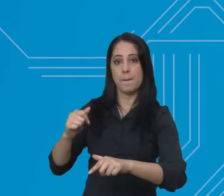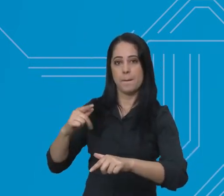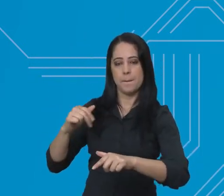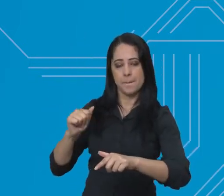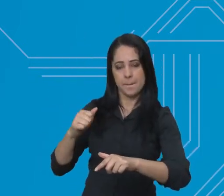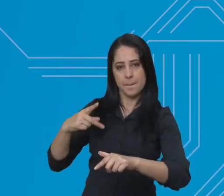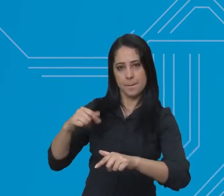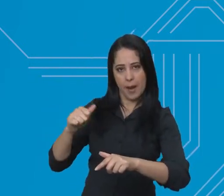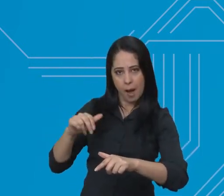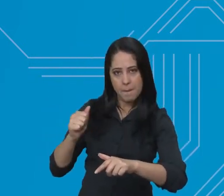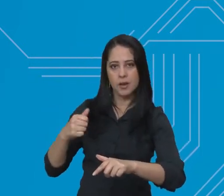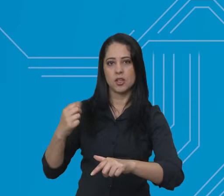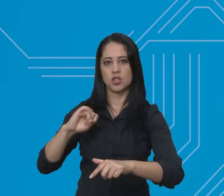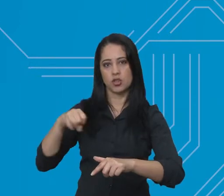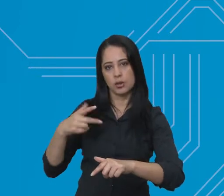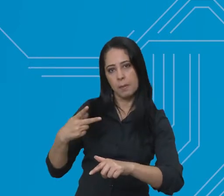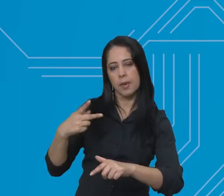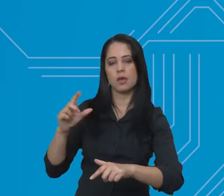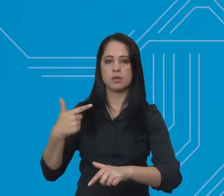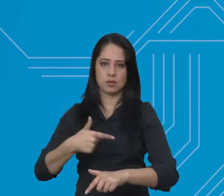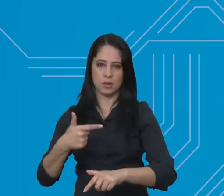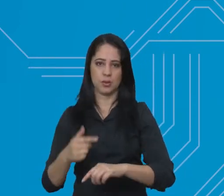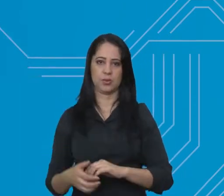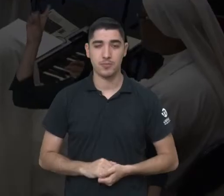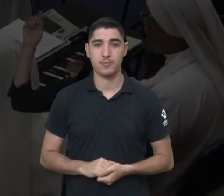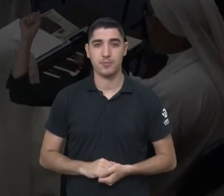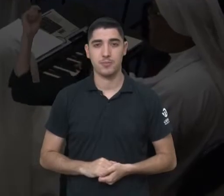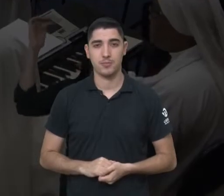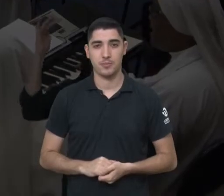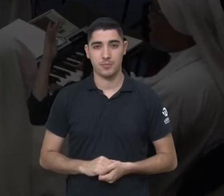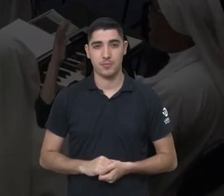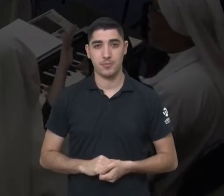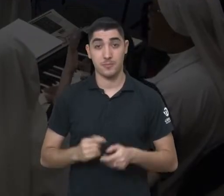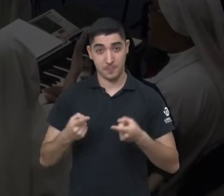congregação a Medalha da Paz Papa João Paulo II.